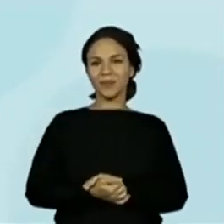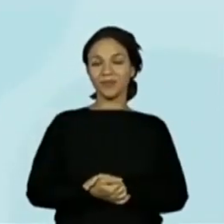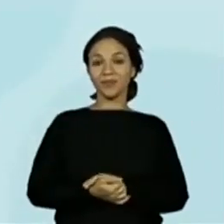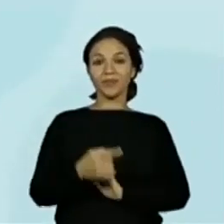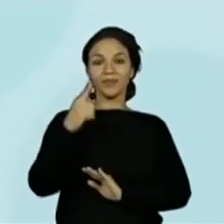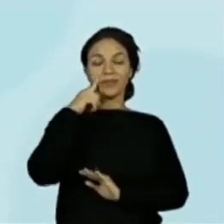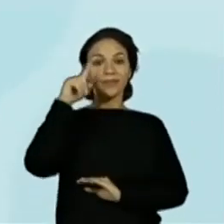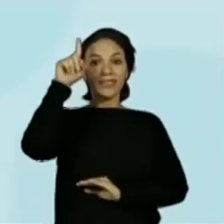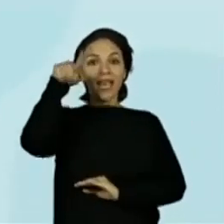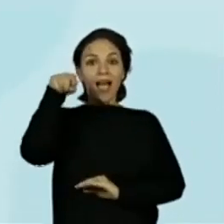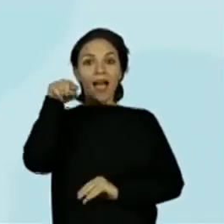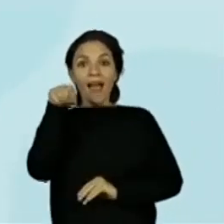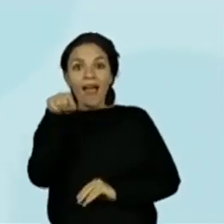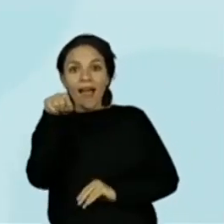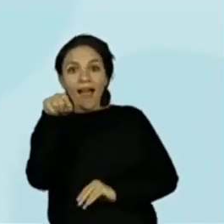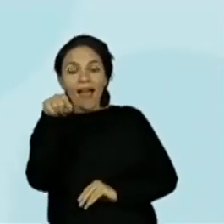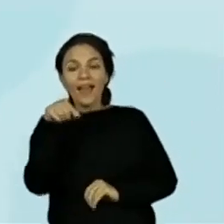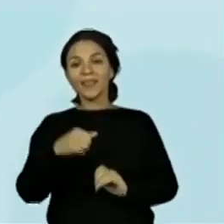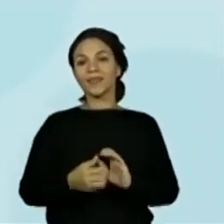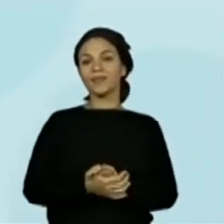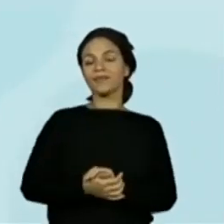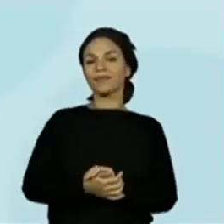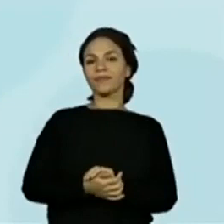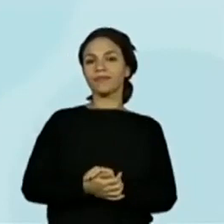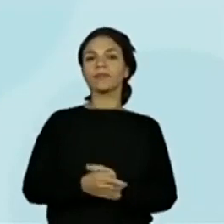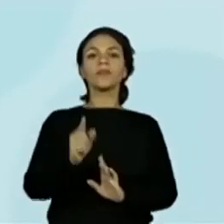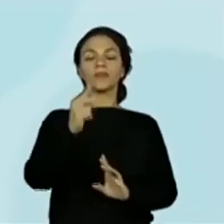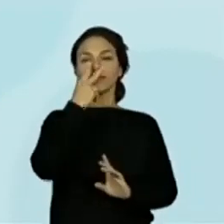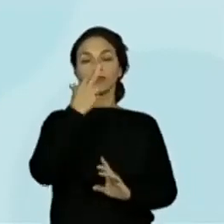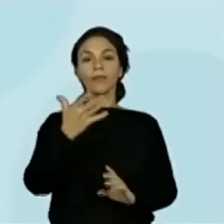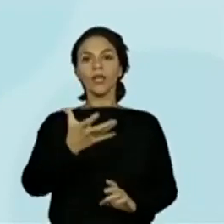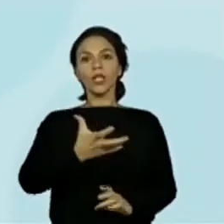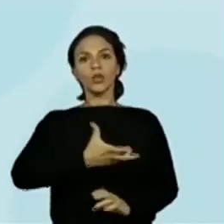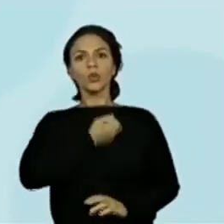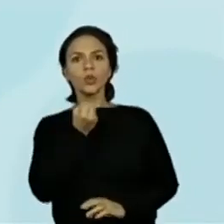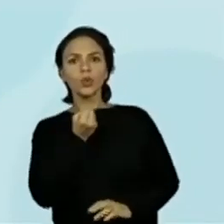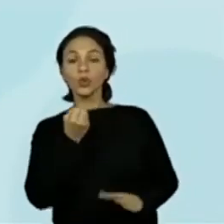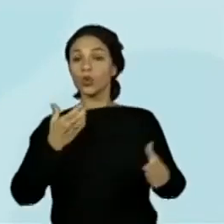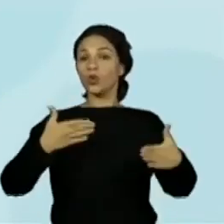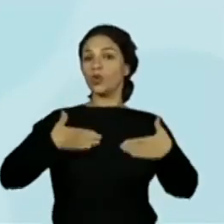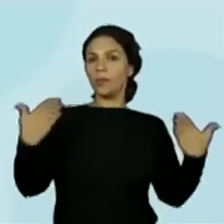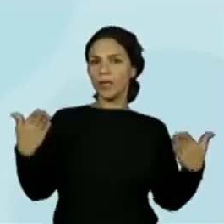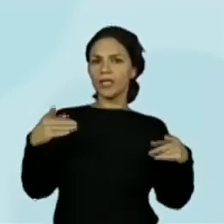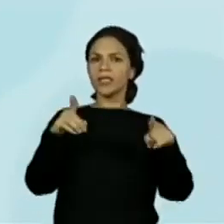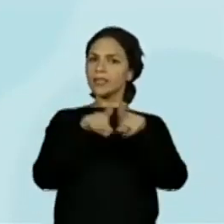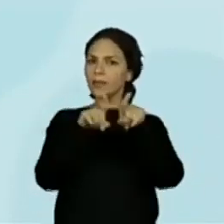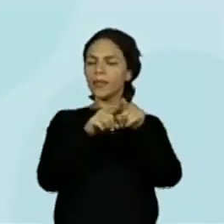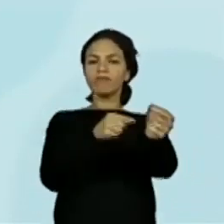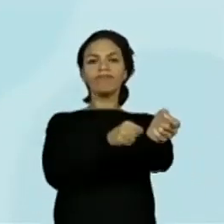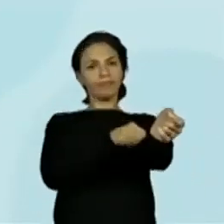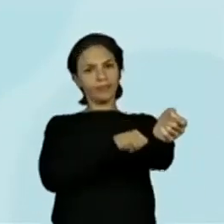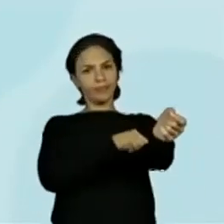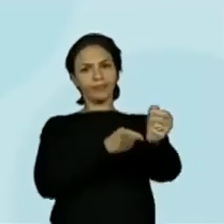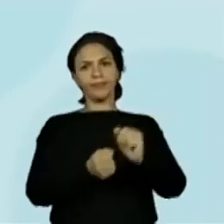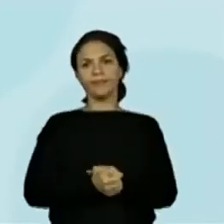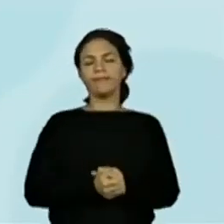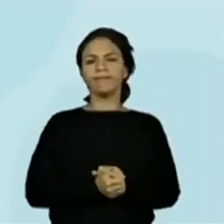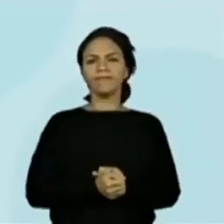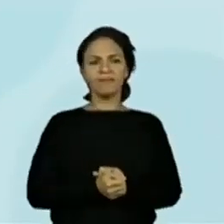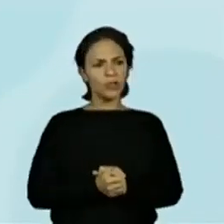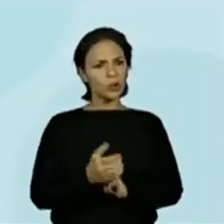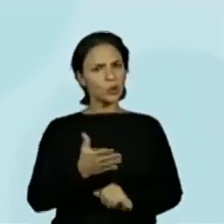Ponto de exclamação, olha lá. Expressa espanto, surpresa e indignação. Ai,